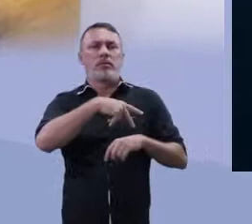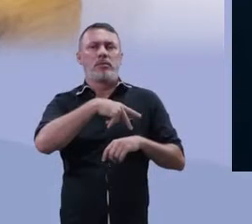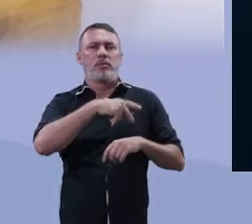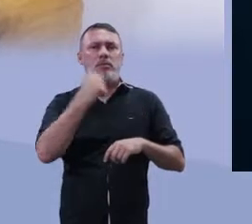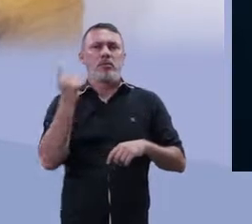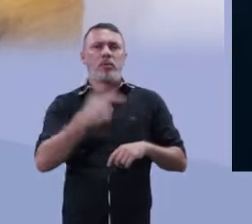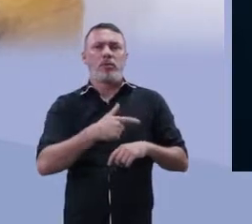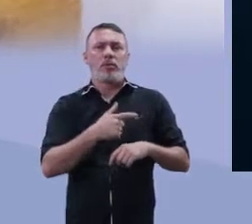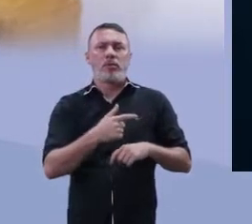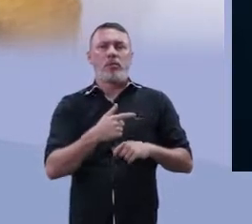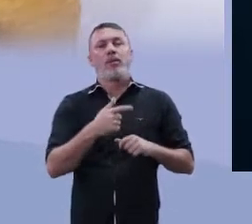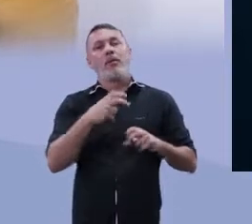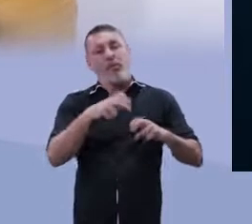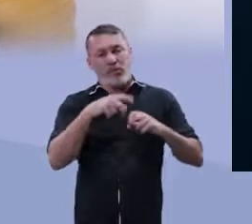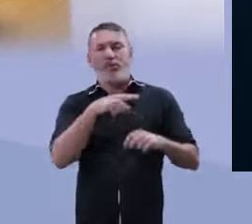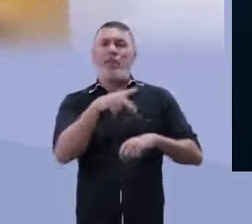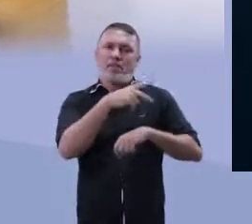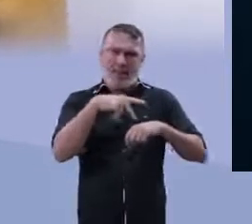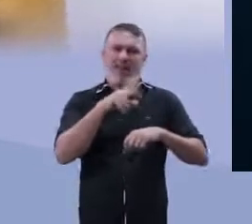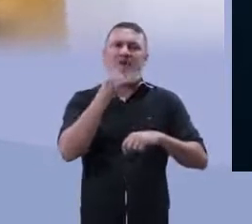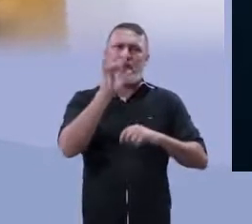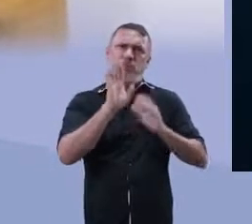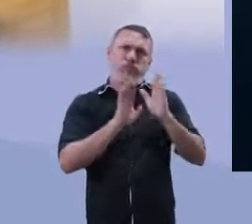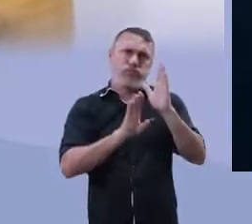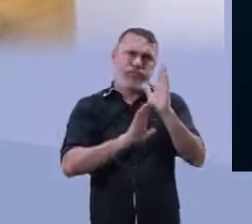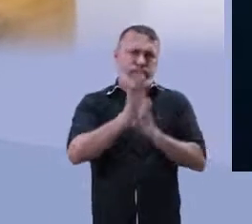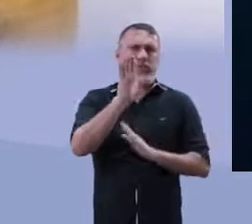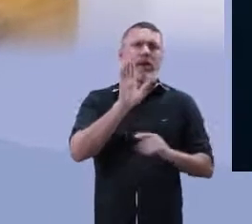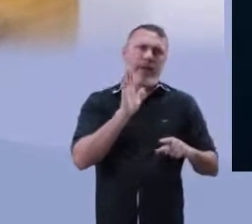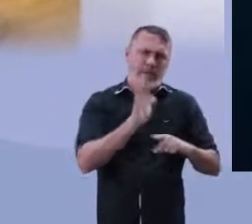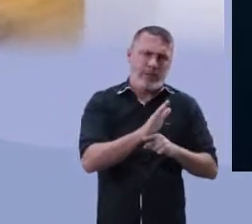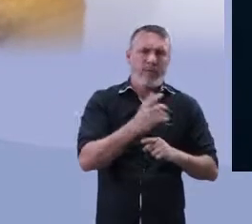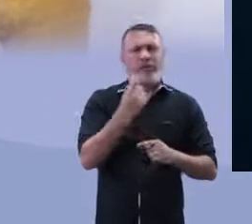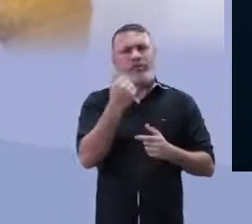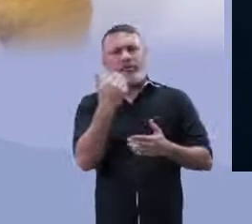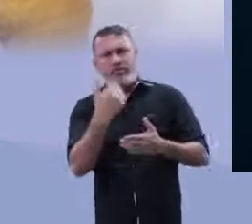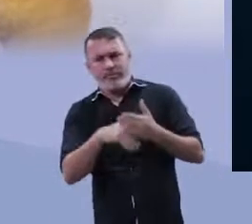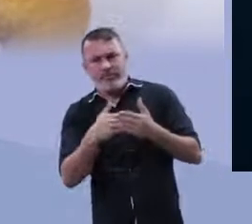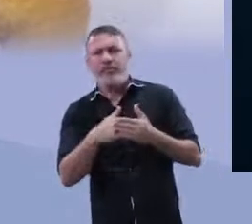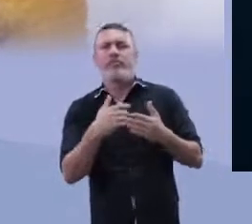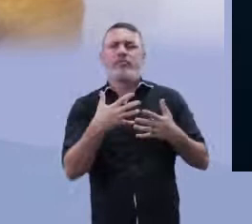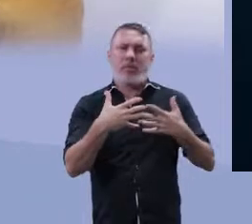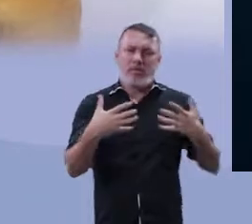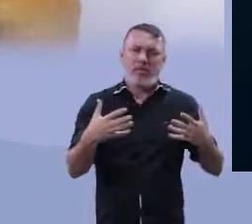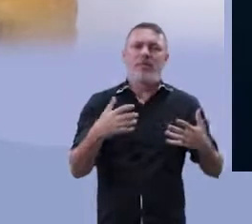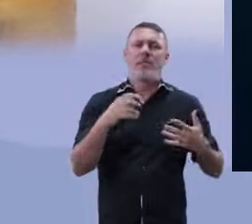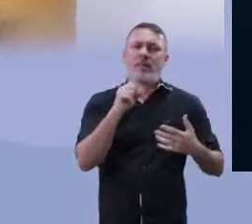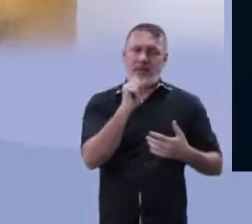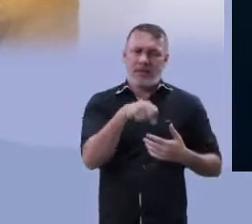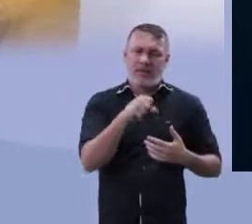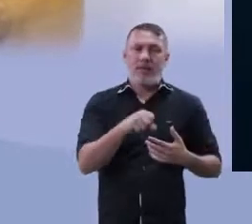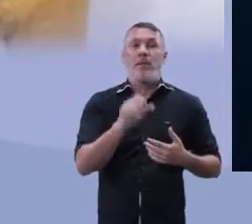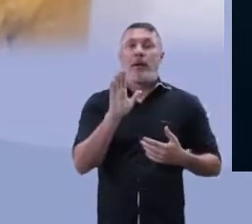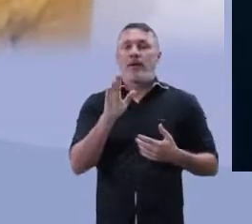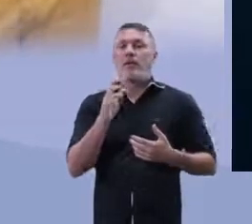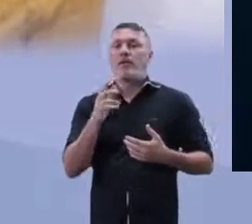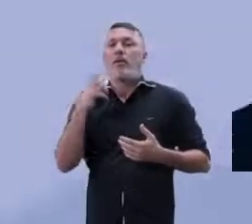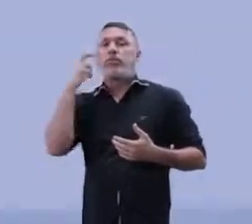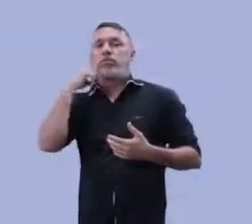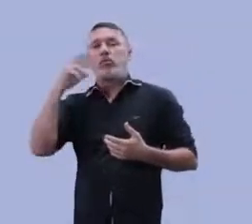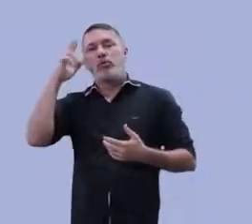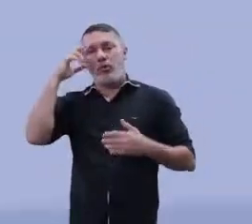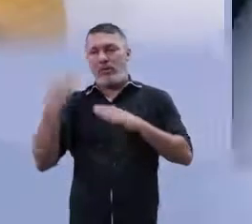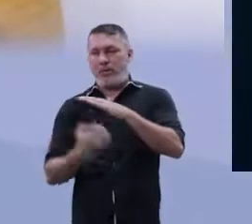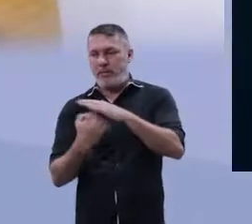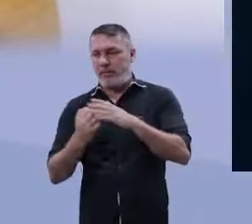com isso, né, traz uma evolução para o país? Traz. Mas, né, a maior parte, né, dessa fatia fica para o